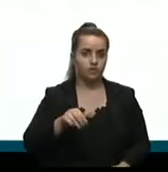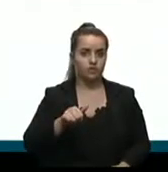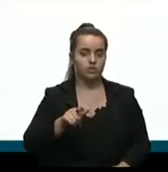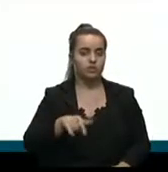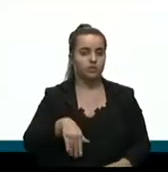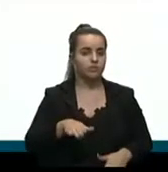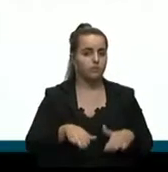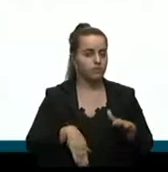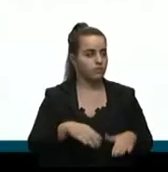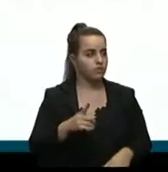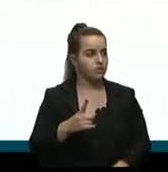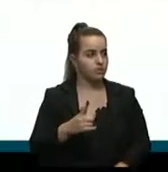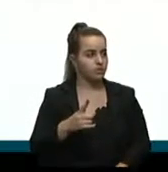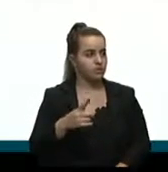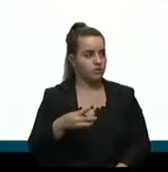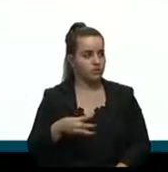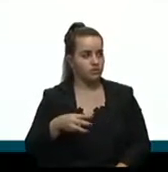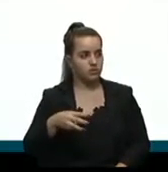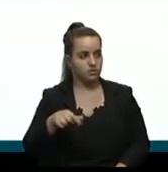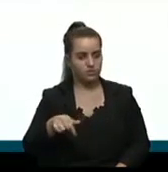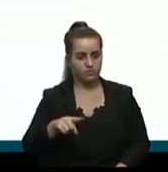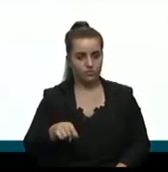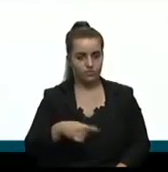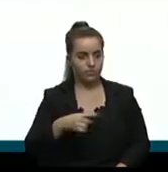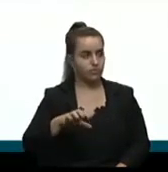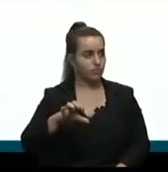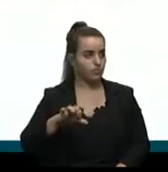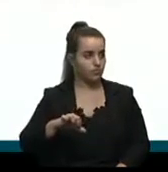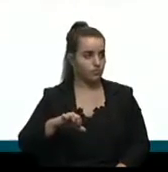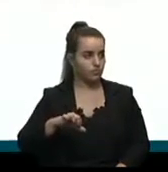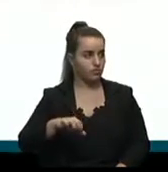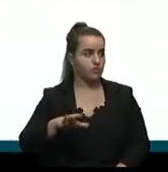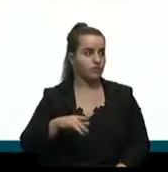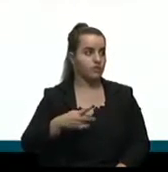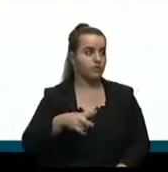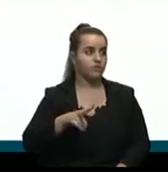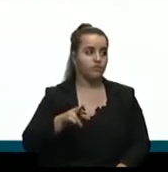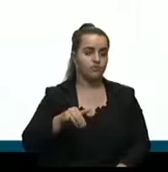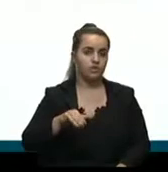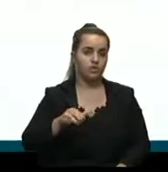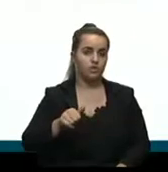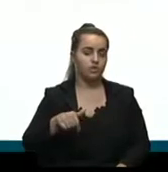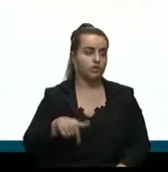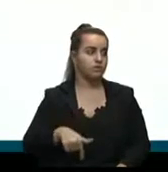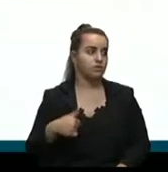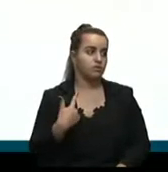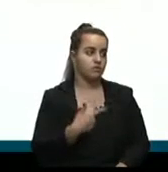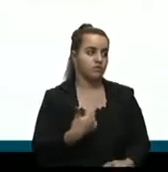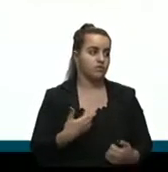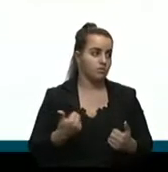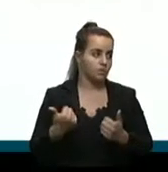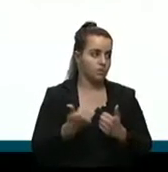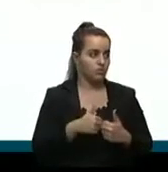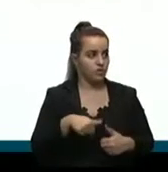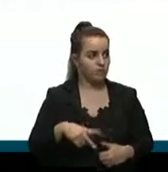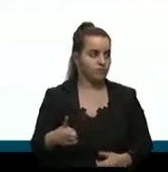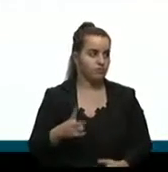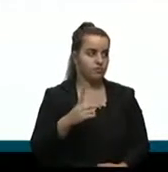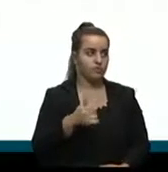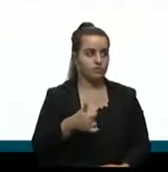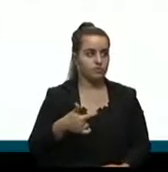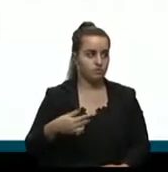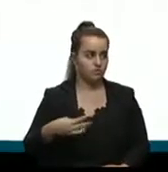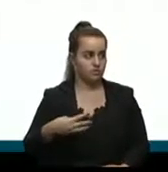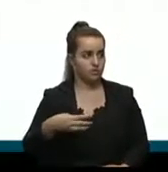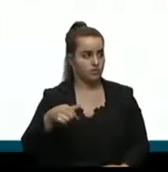aproximadamente 137,9. Então, na variância, na fórmula, nós vamos substituir por esse valor.